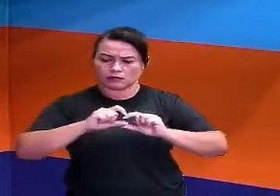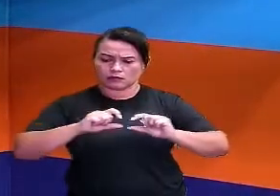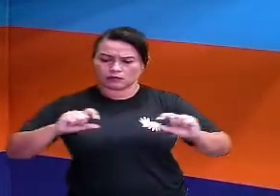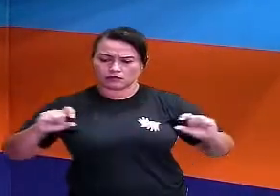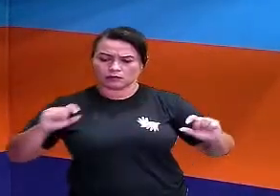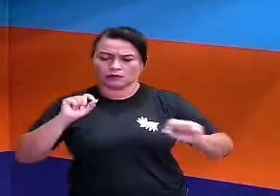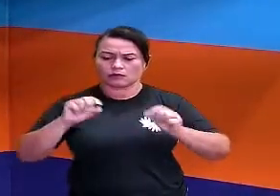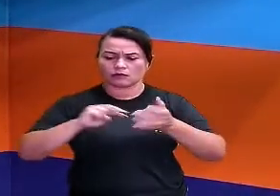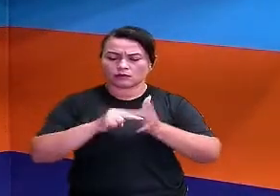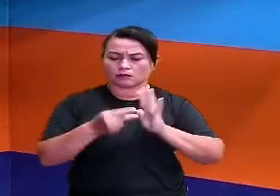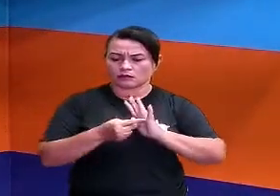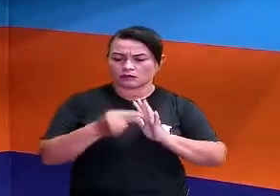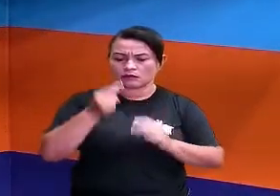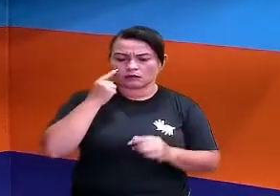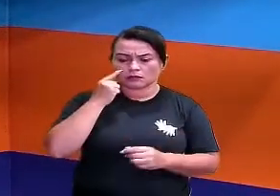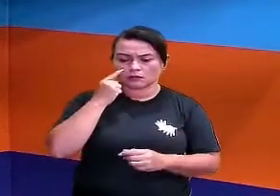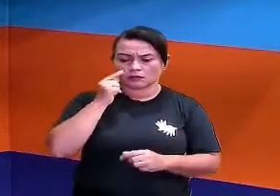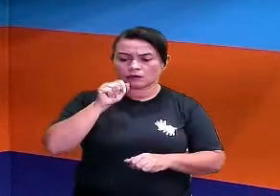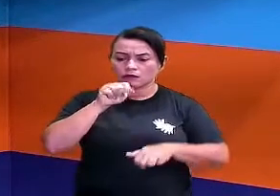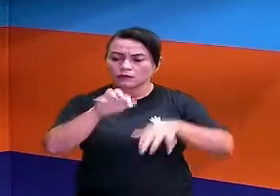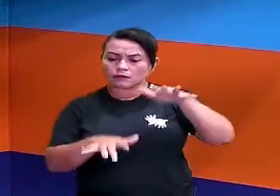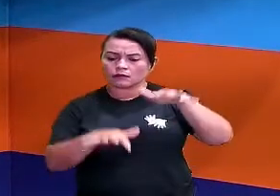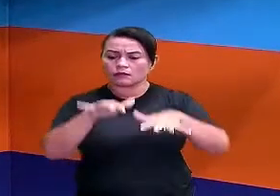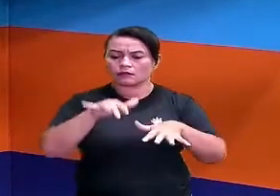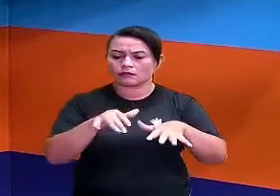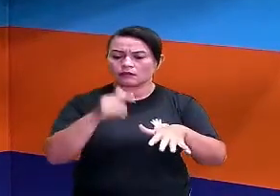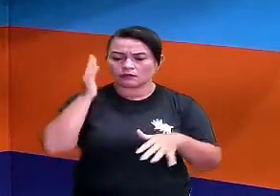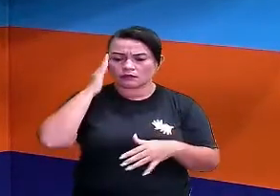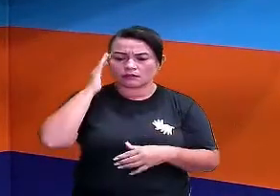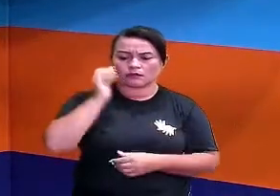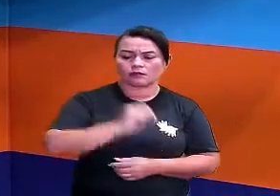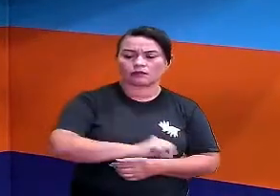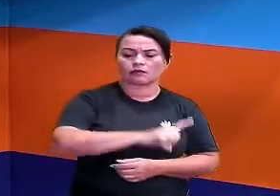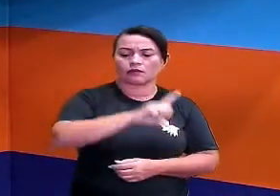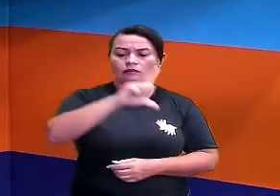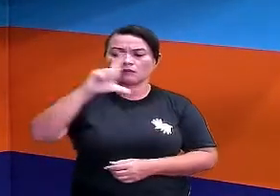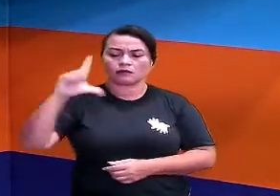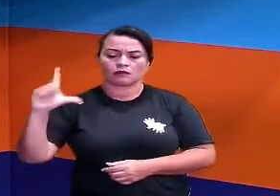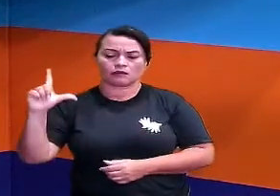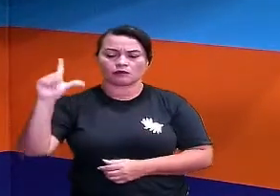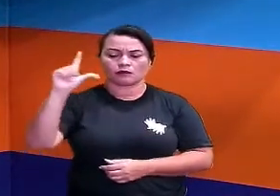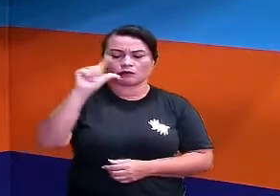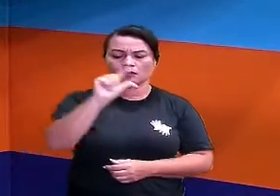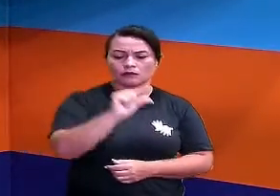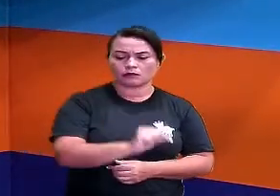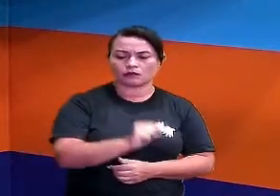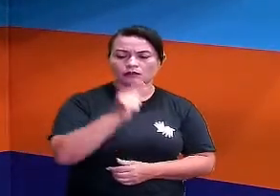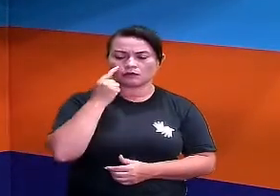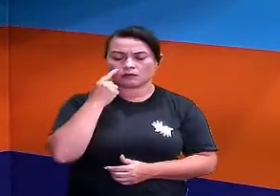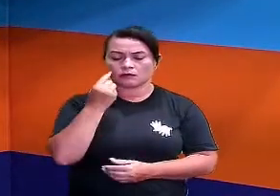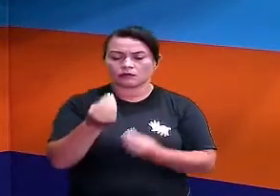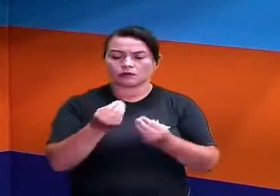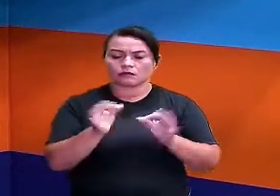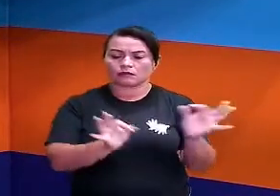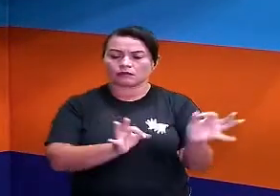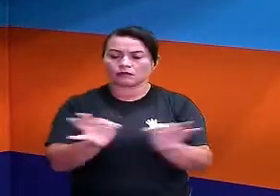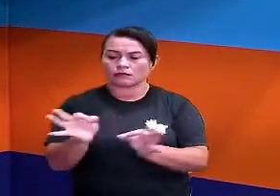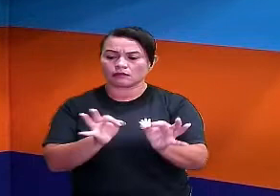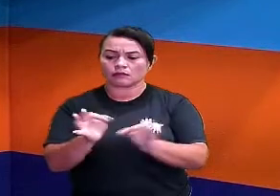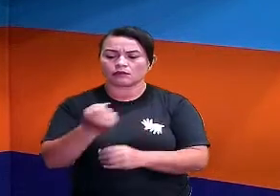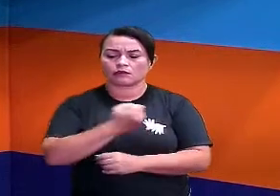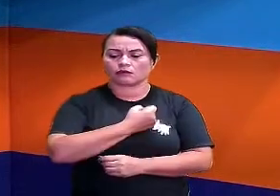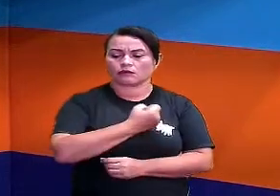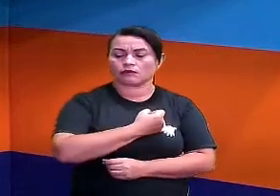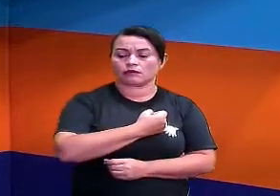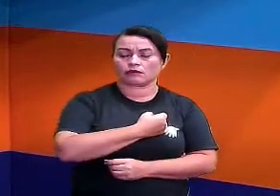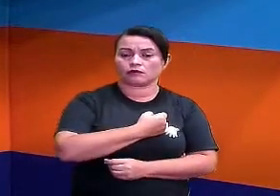ordem crescente ou decrescente, em rol, como eu falei. Colocando aqui, ó, eu vou ter, ó, a organização do número